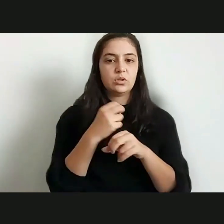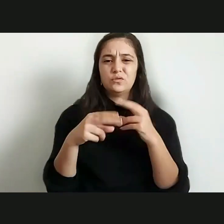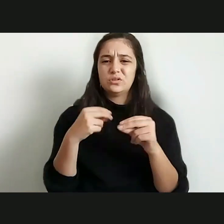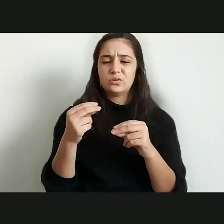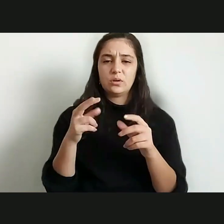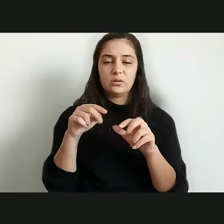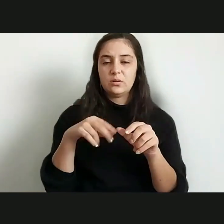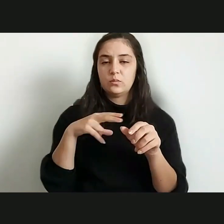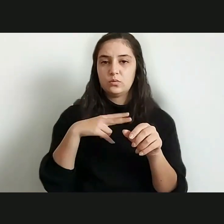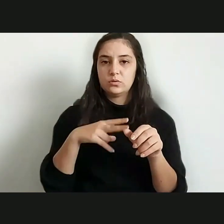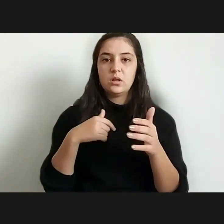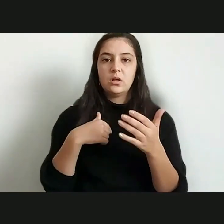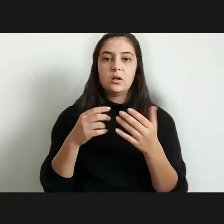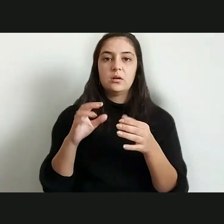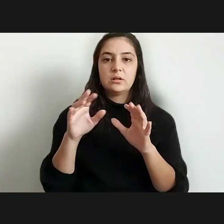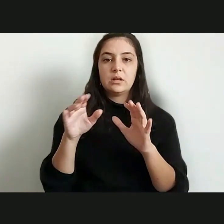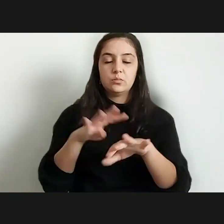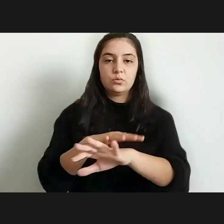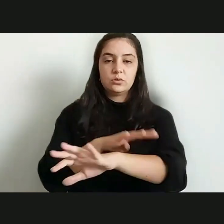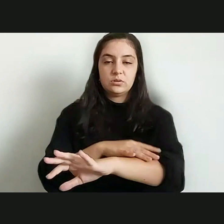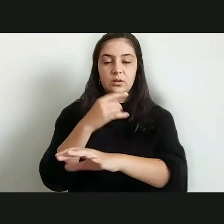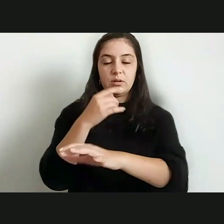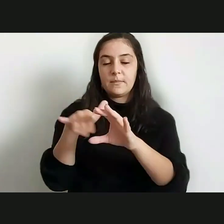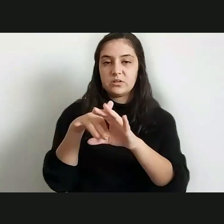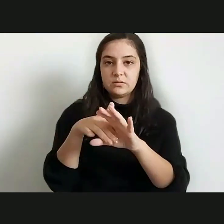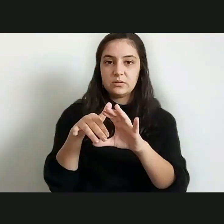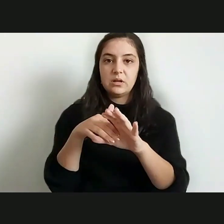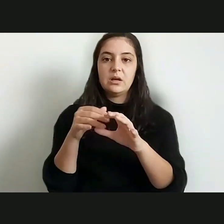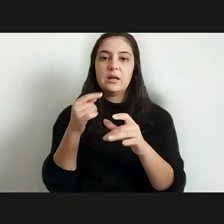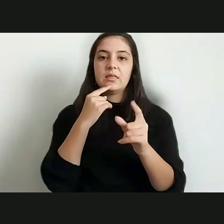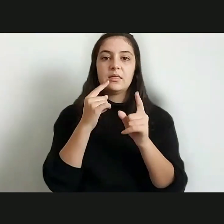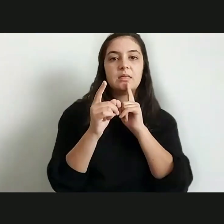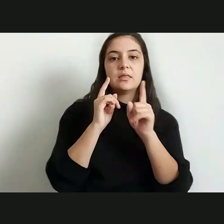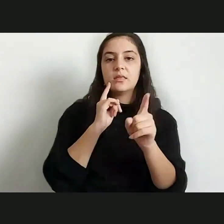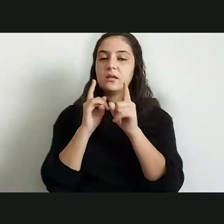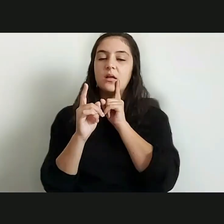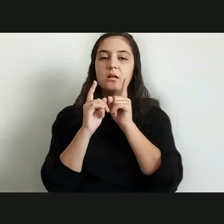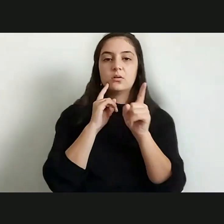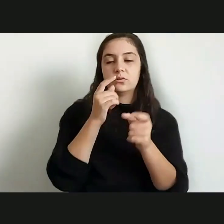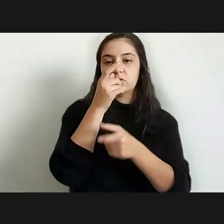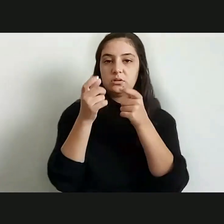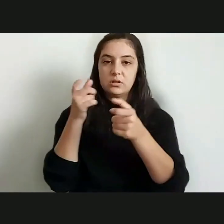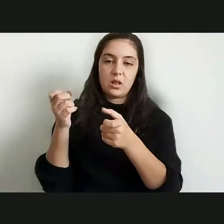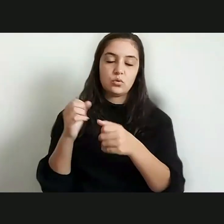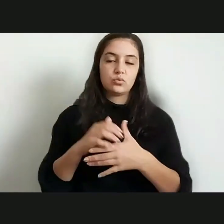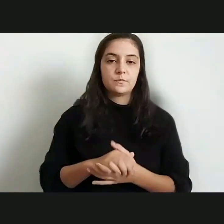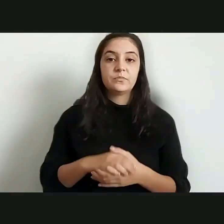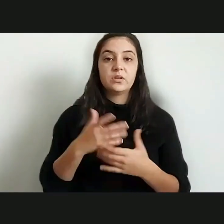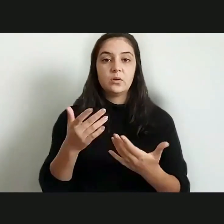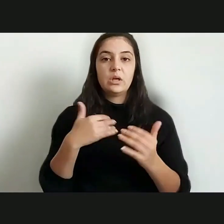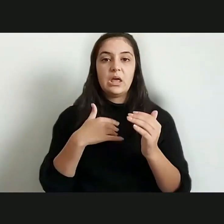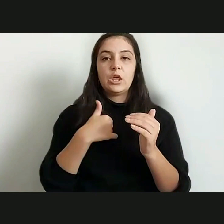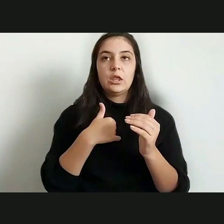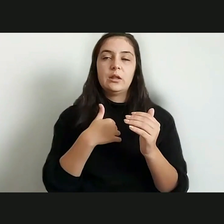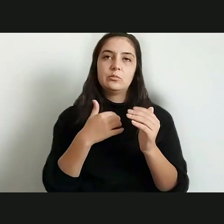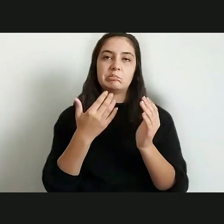matéria de participação, de democracia participativa, de processos de diálogo entre a administração e os cidadãos e as cidadãs. E, portanto, este é o nível que eu chamaria de